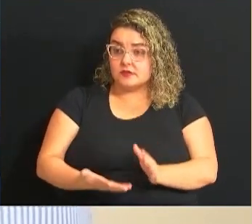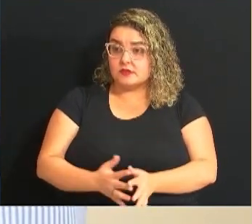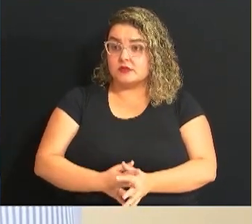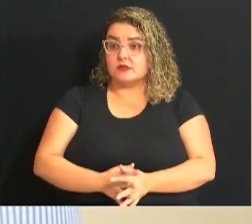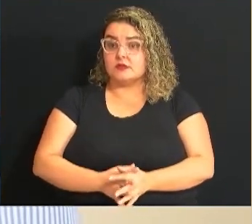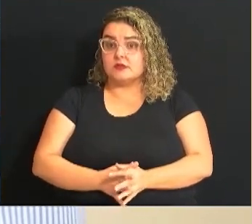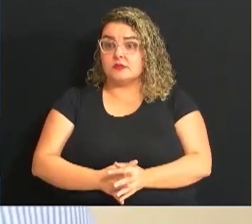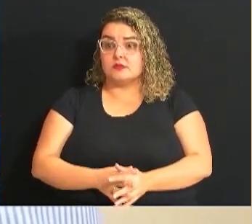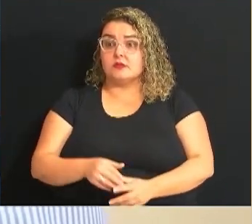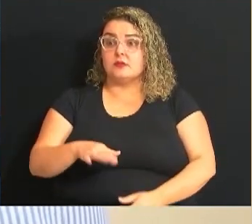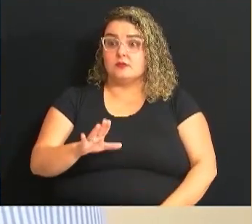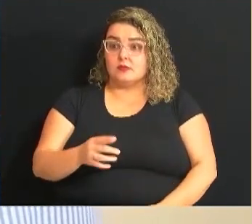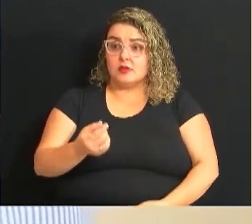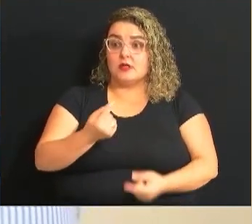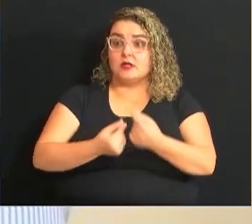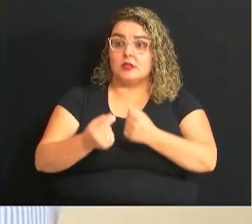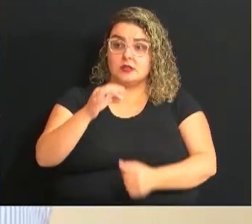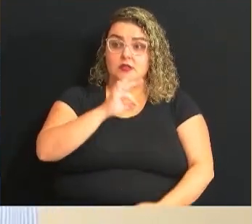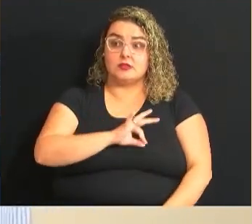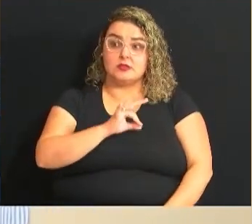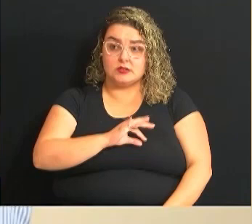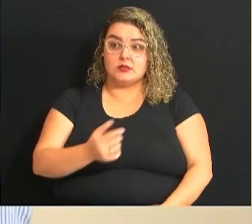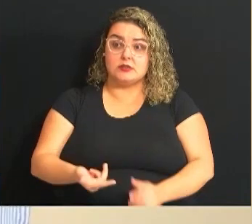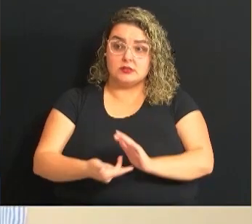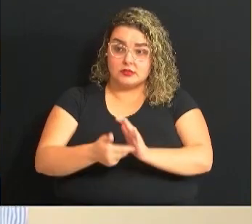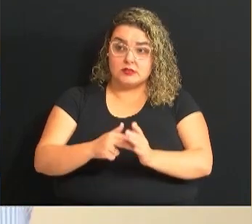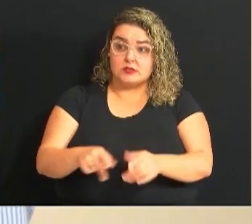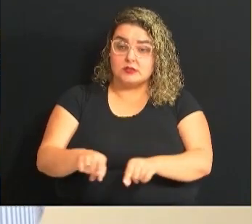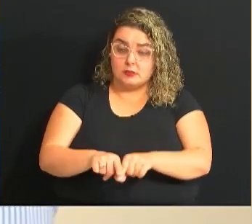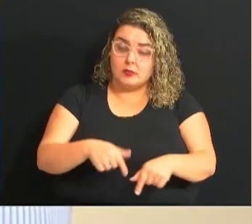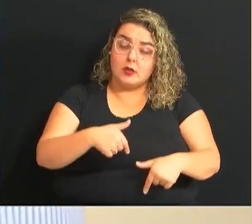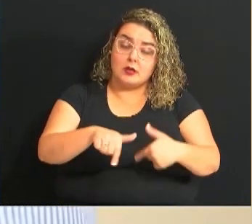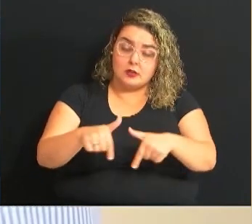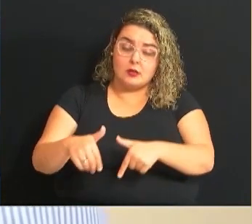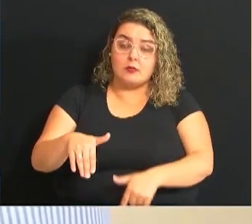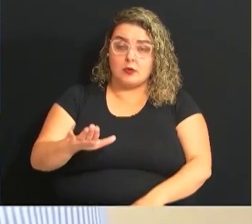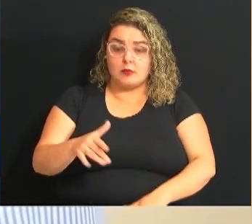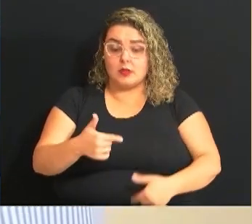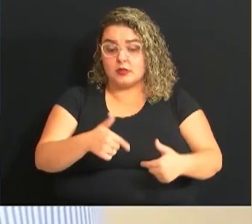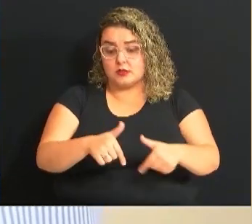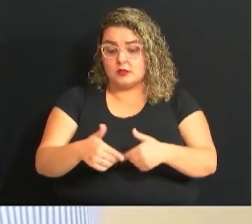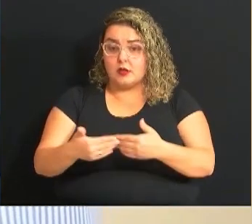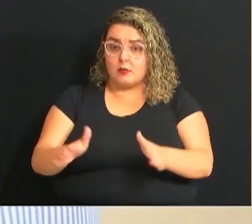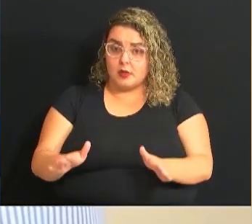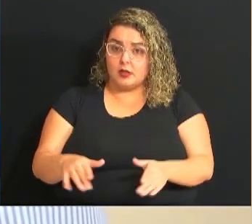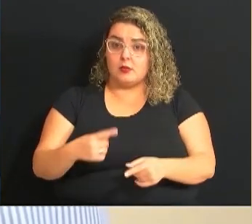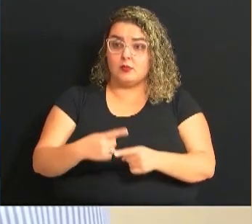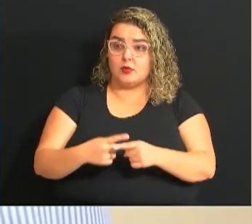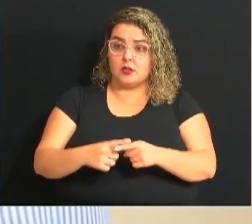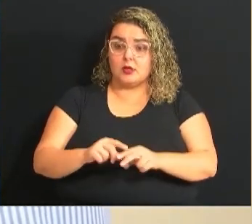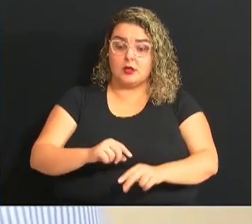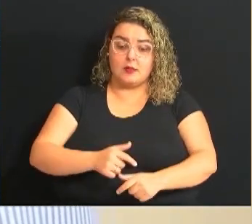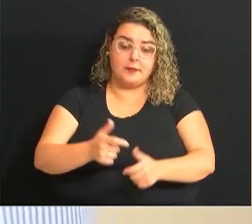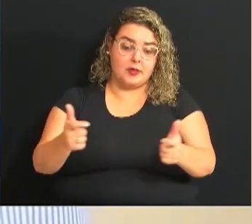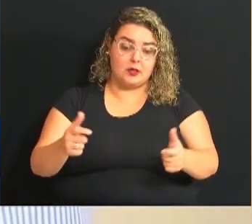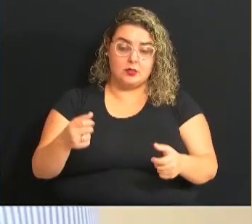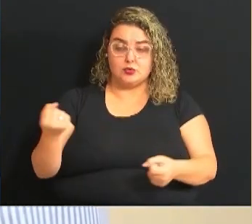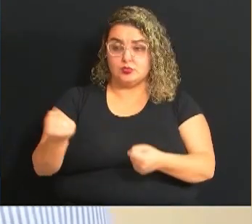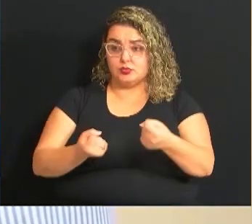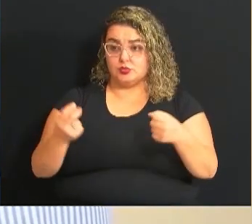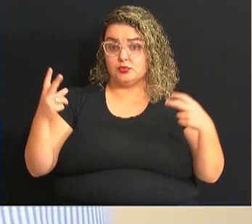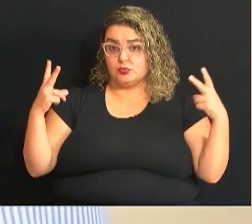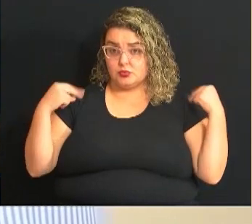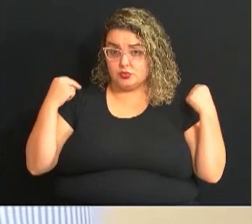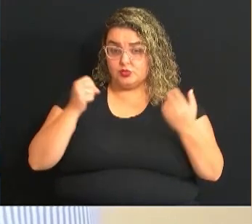significa mais renda, né? E significa também mais trabalho, mais emprego. Porque muitos dos motoristas de